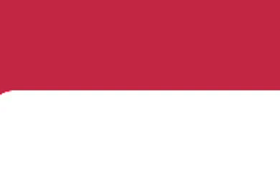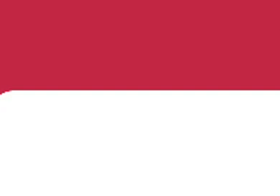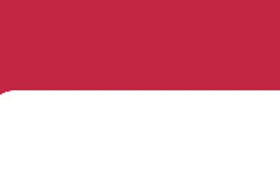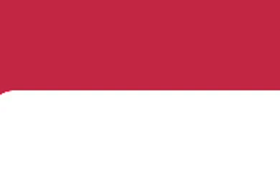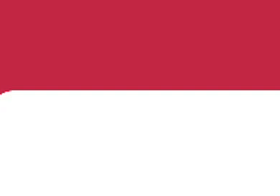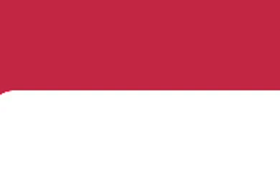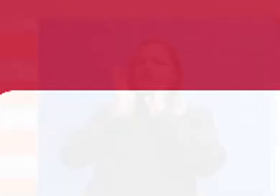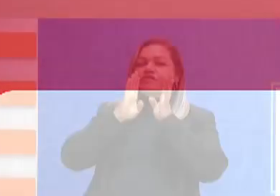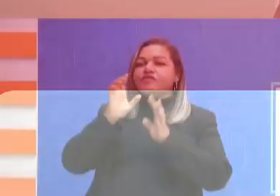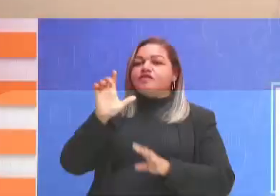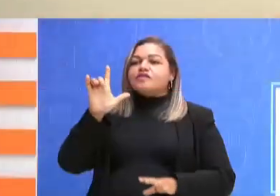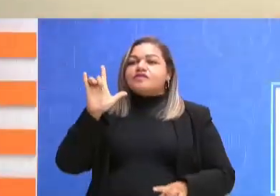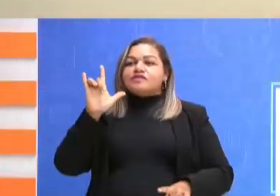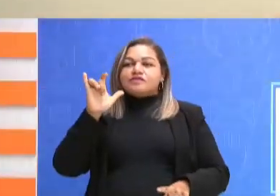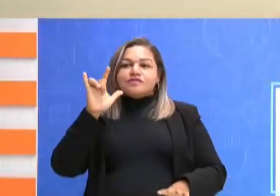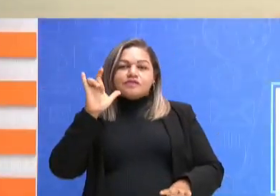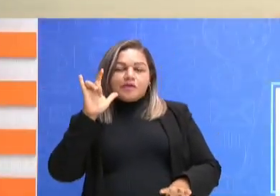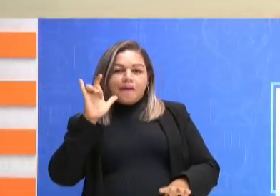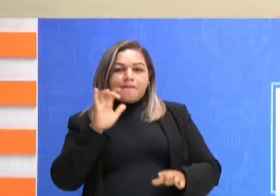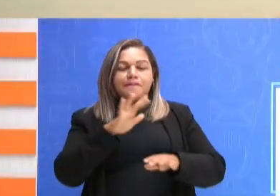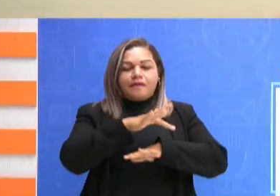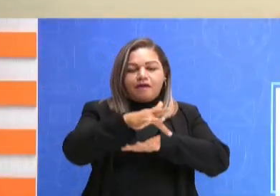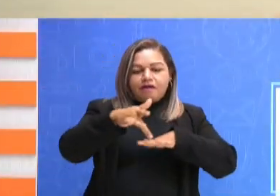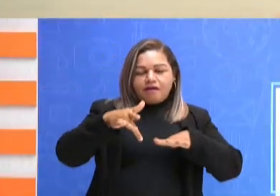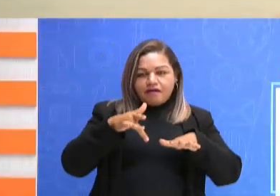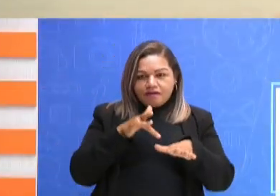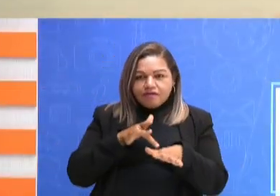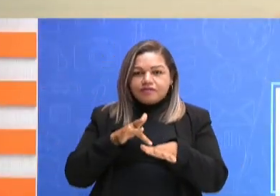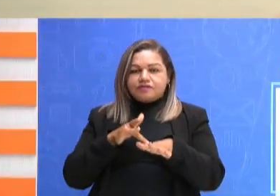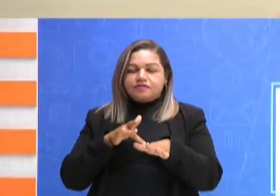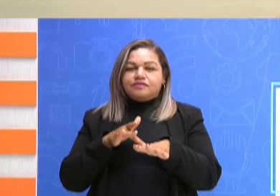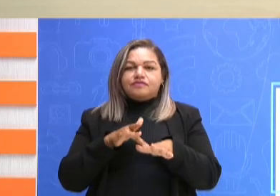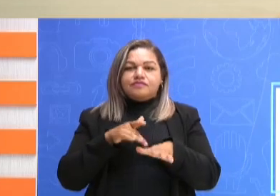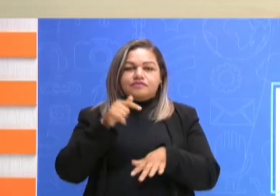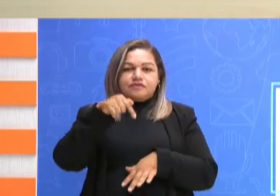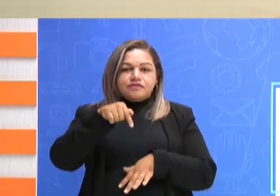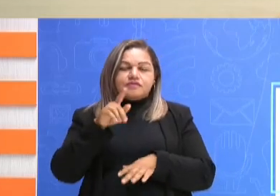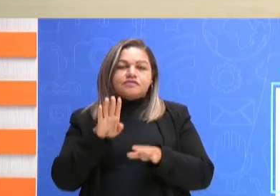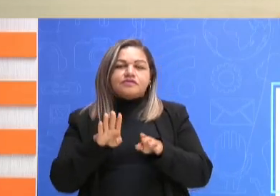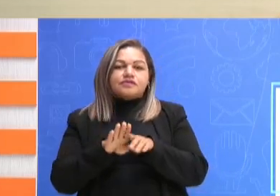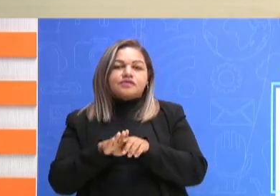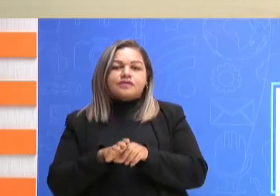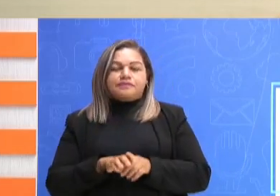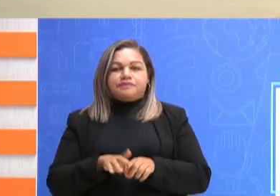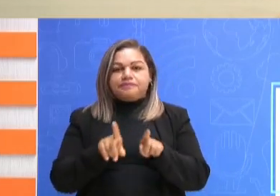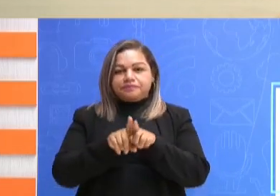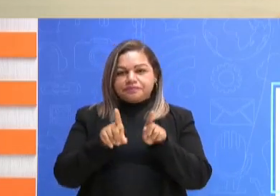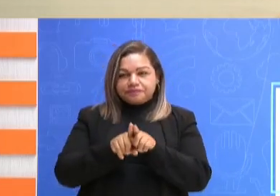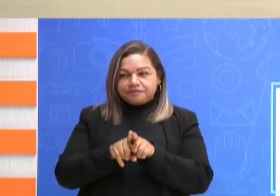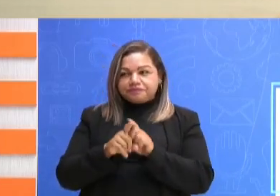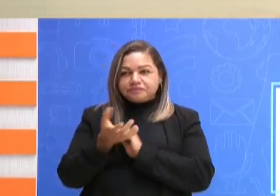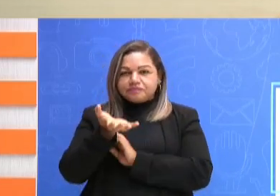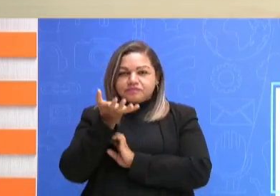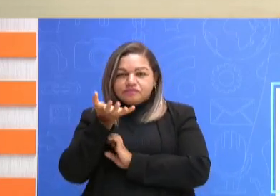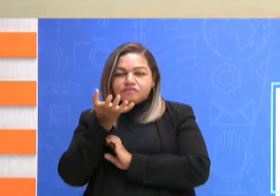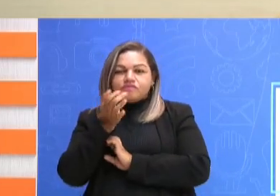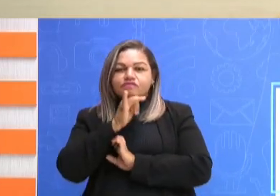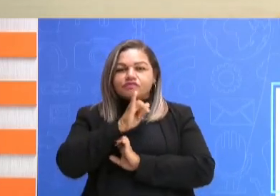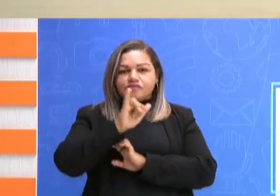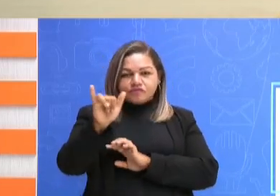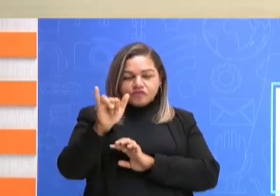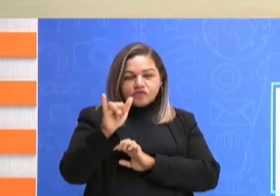Facebook, pelo Instagram, por todas as redes sociais e pelo canal de transmissão aqui do Sistema Guanaré. Quero aqui também